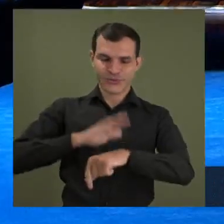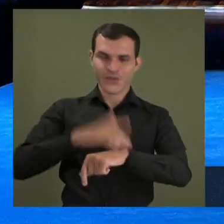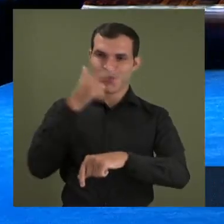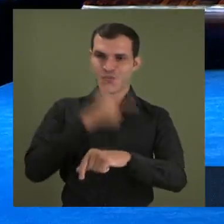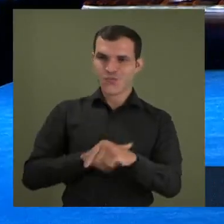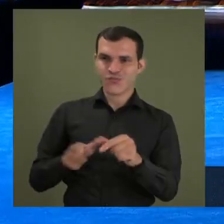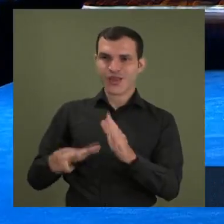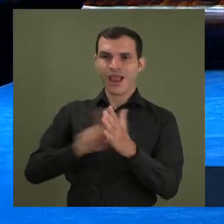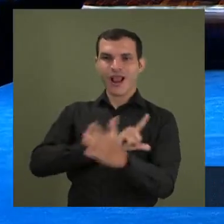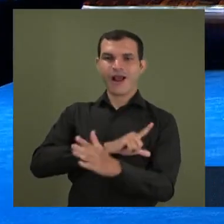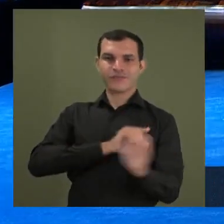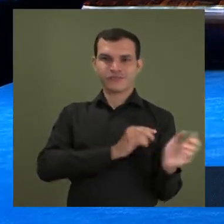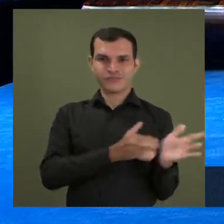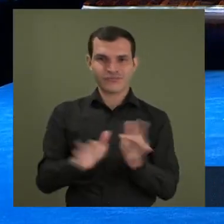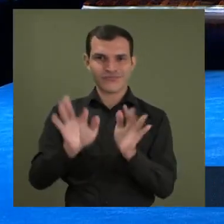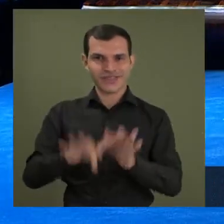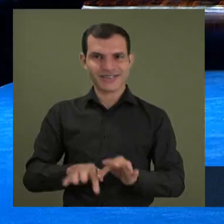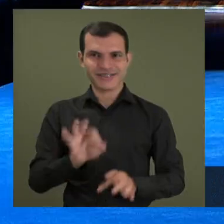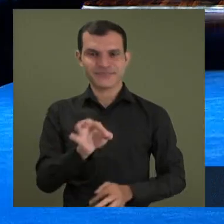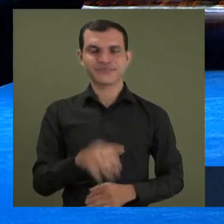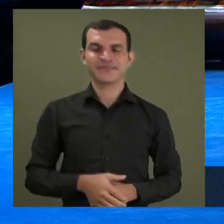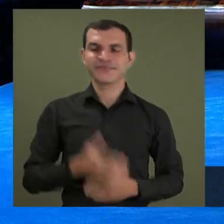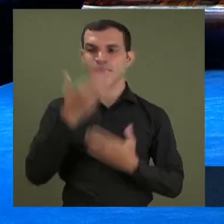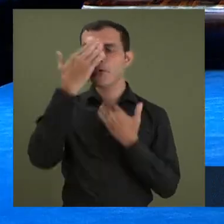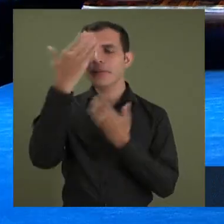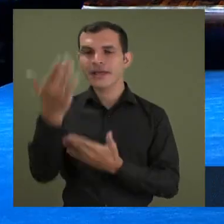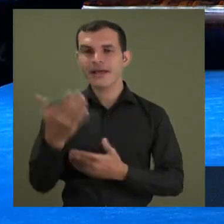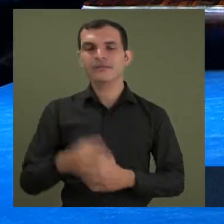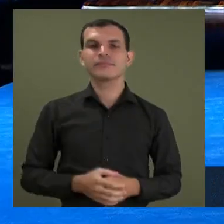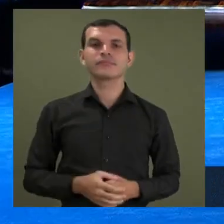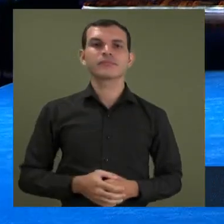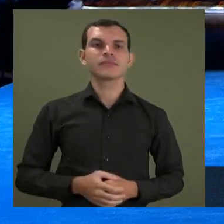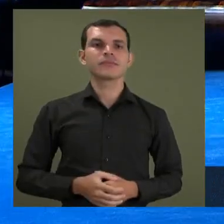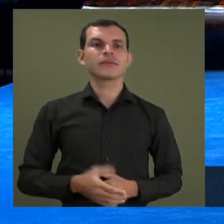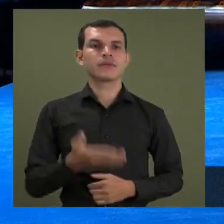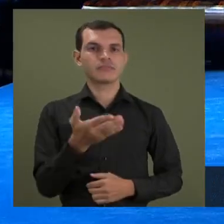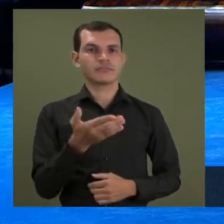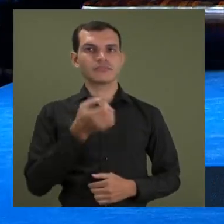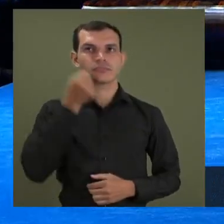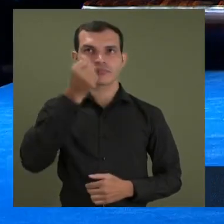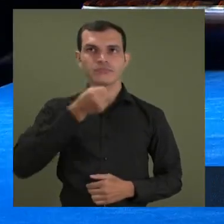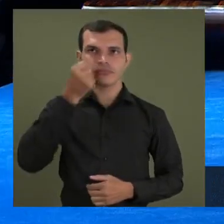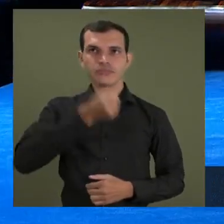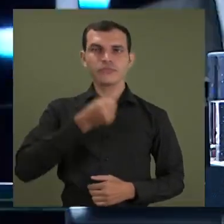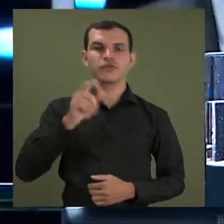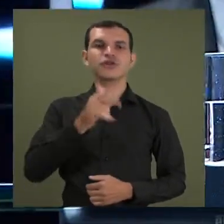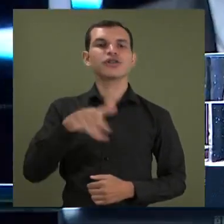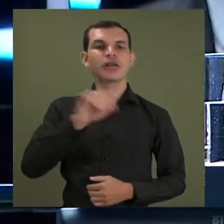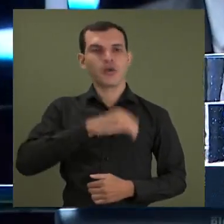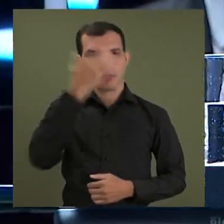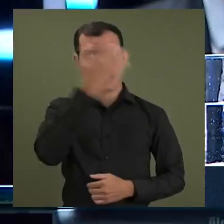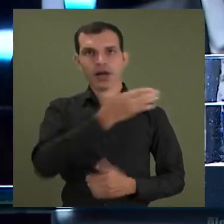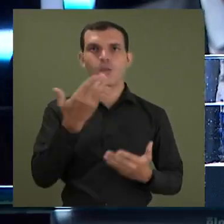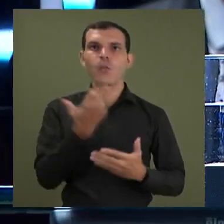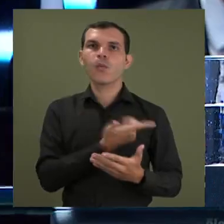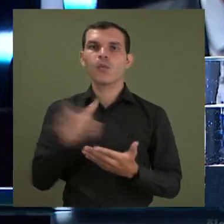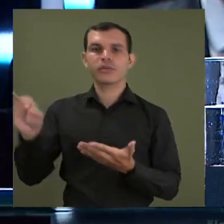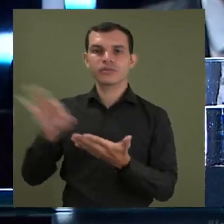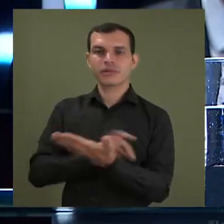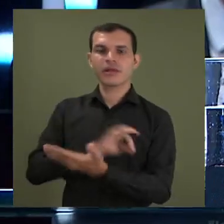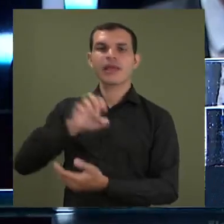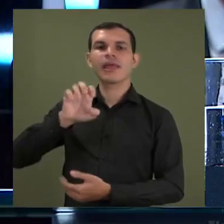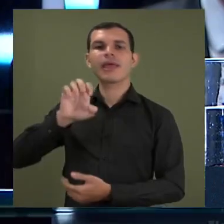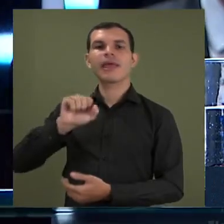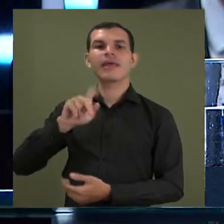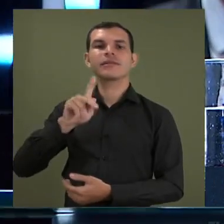obrigado. Amém. Muito obrigado, senador Eduardo Girão. Próximo orador inscrito, senador Espiridião Amin.